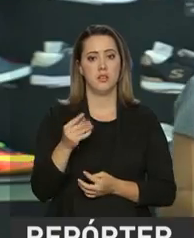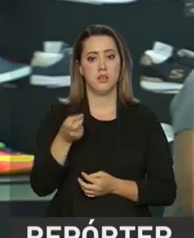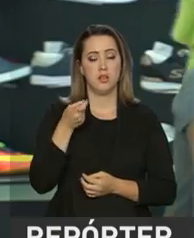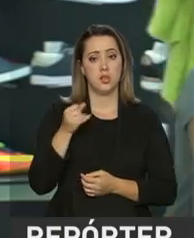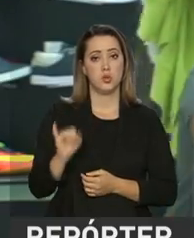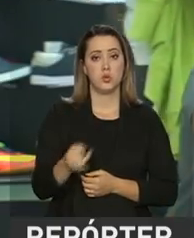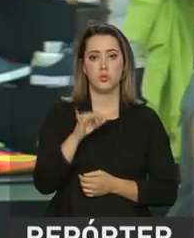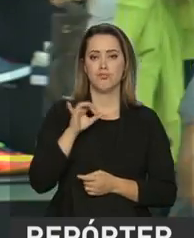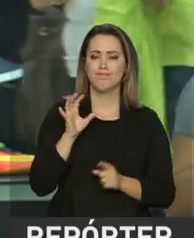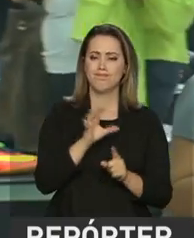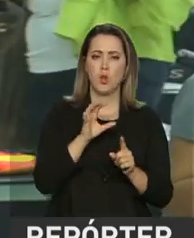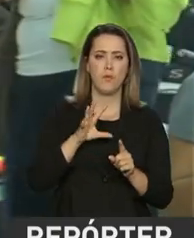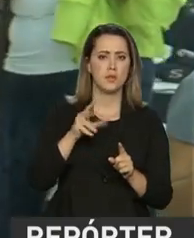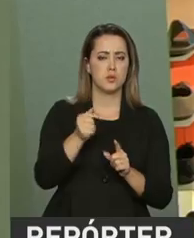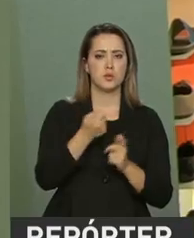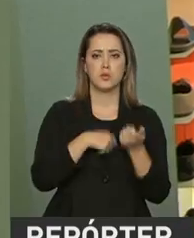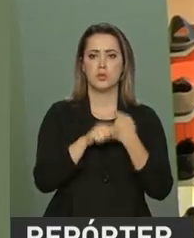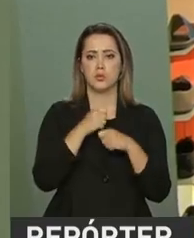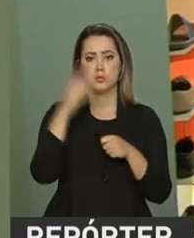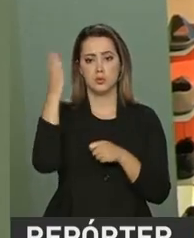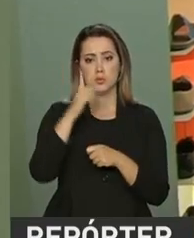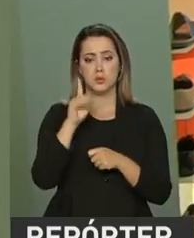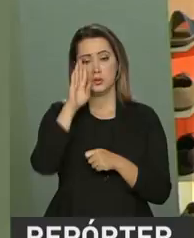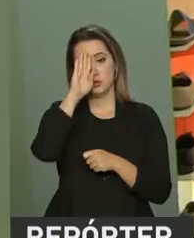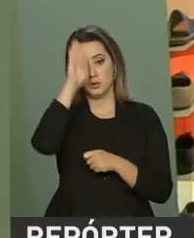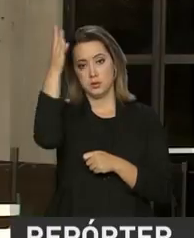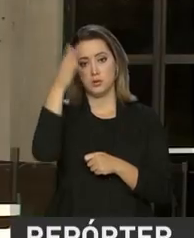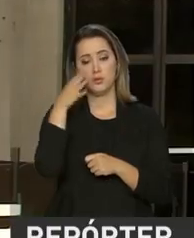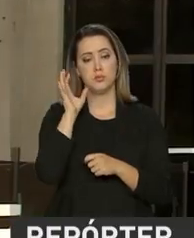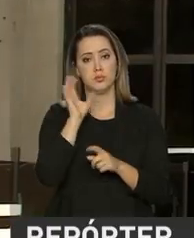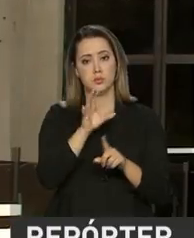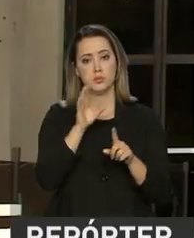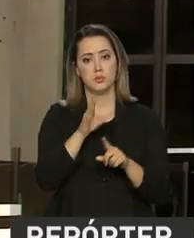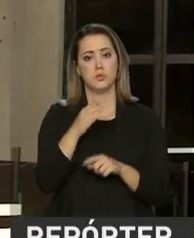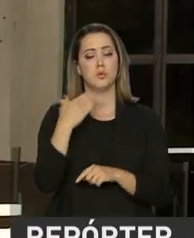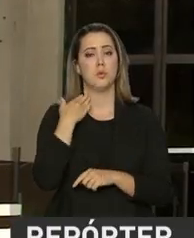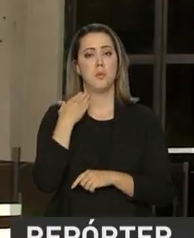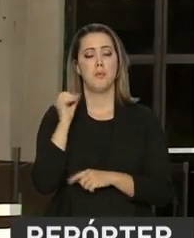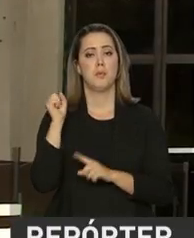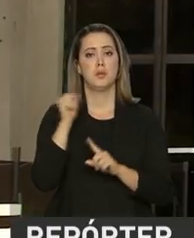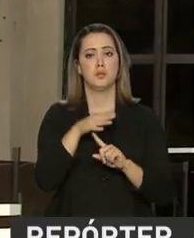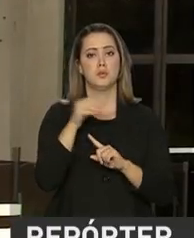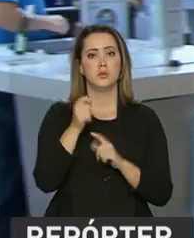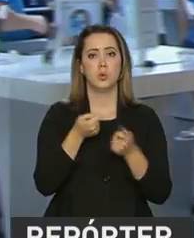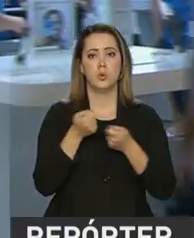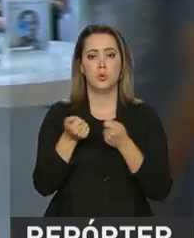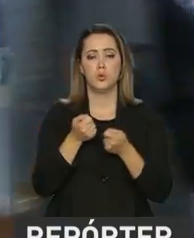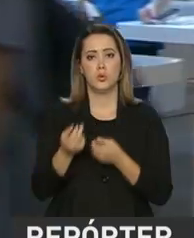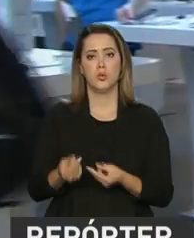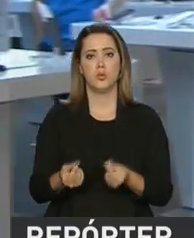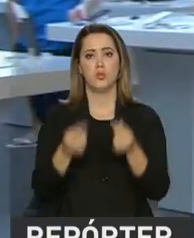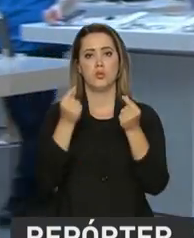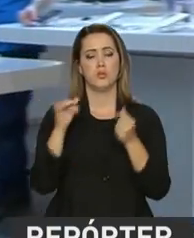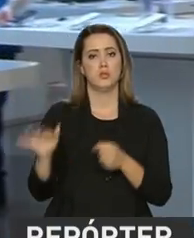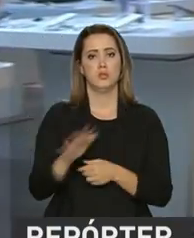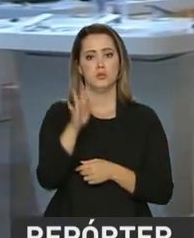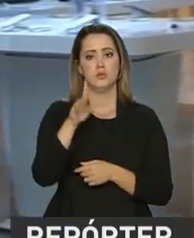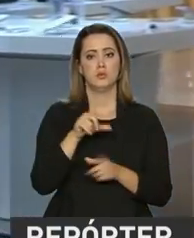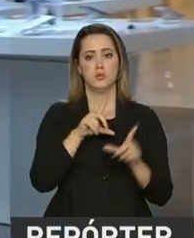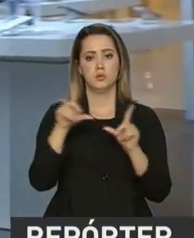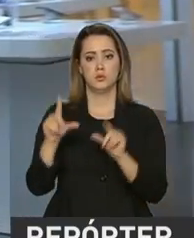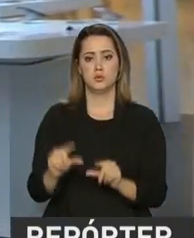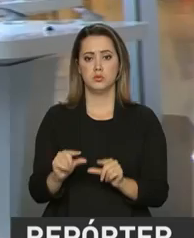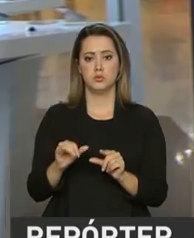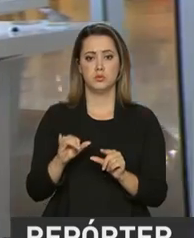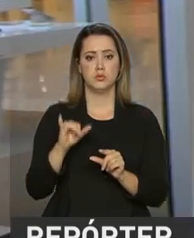influência em toda a economia brasileira ela é a principal ferramenta do banco central para controlar os preços ea inflação com a redução